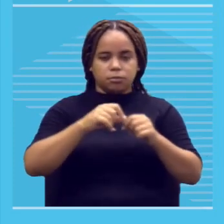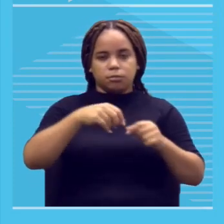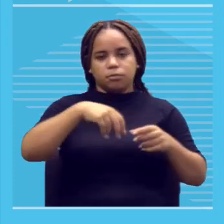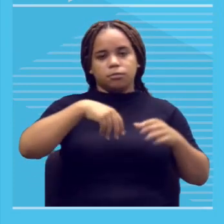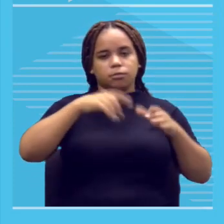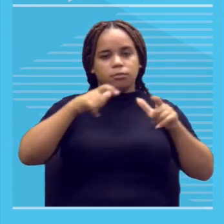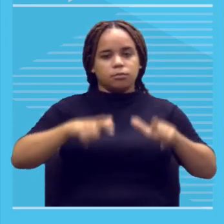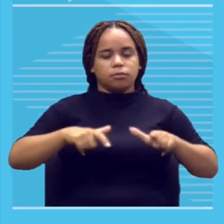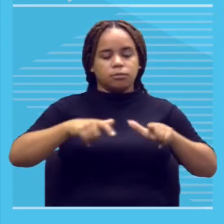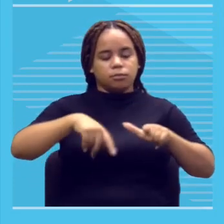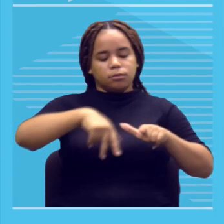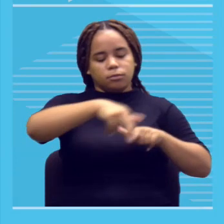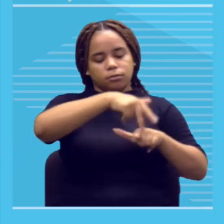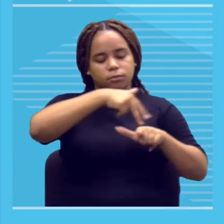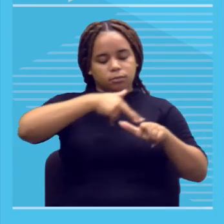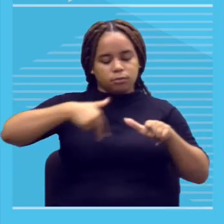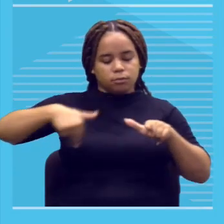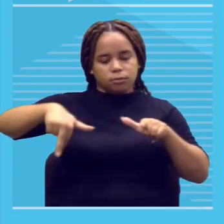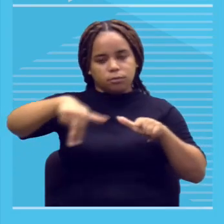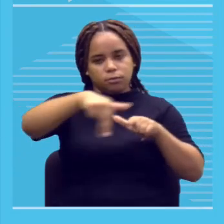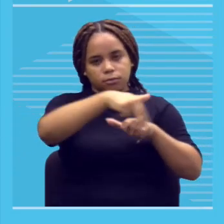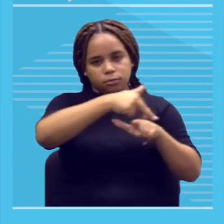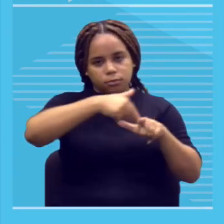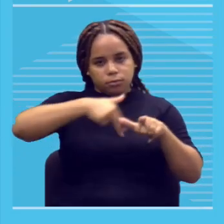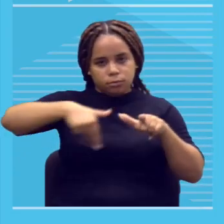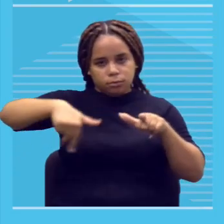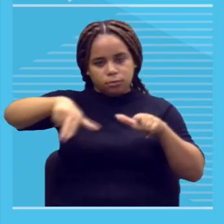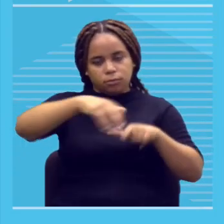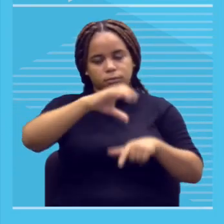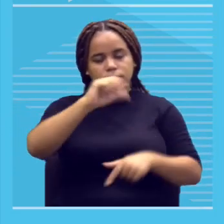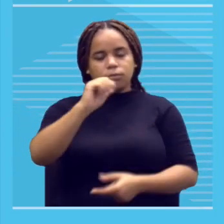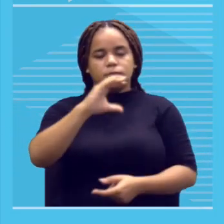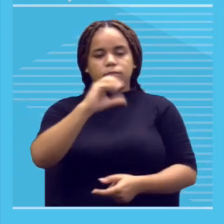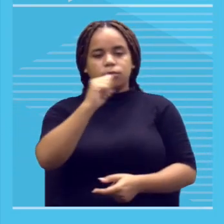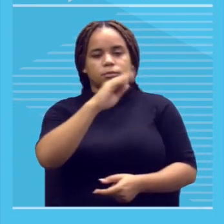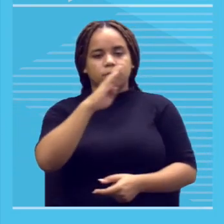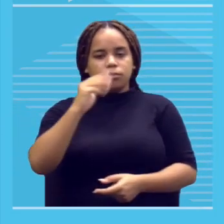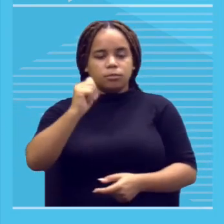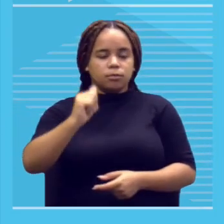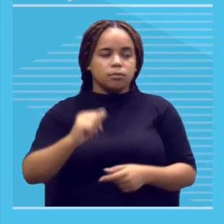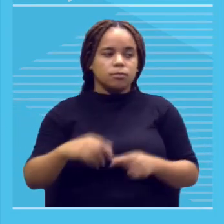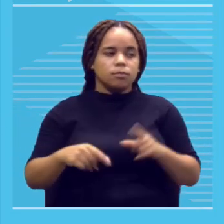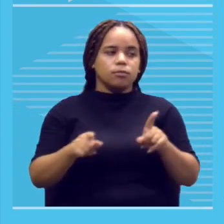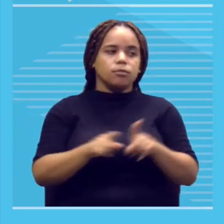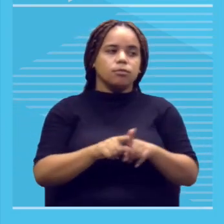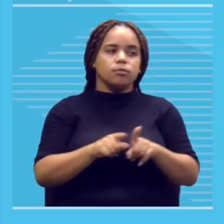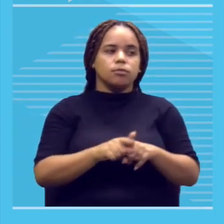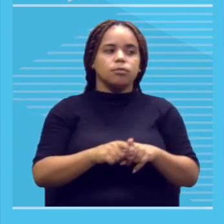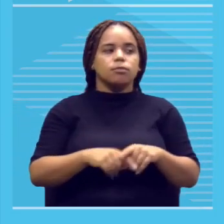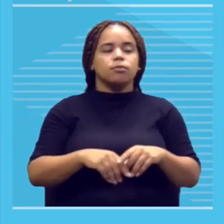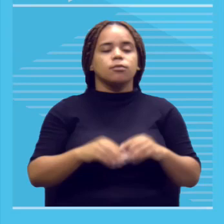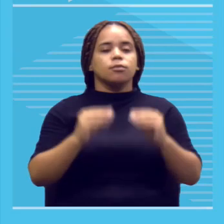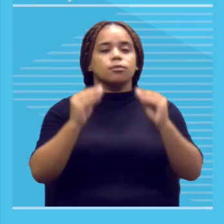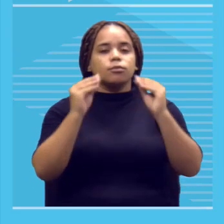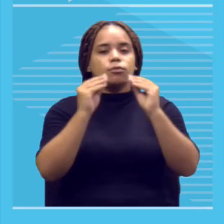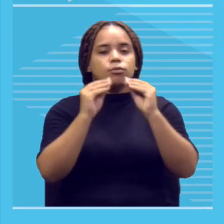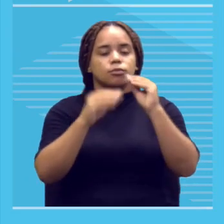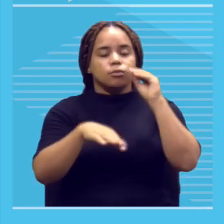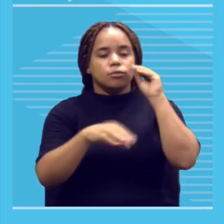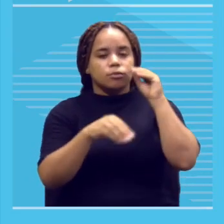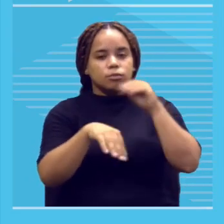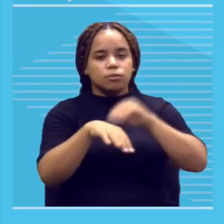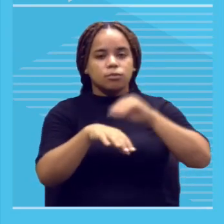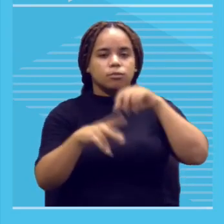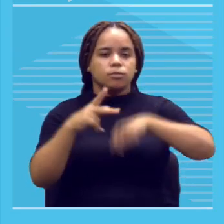a Caaba o monumento Sagrado domos do islamismo e beijar a pedra negra então